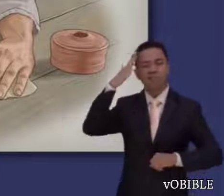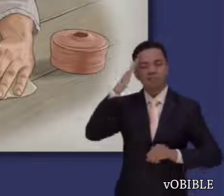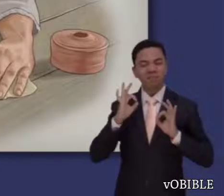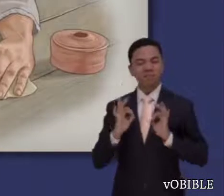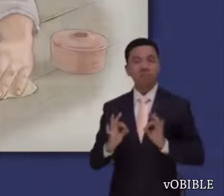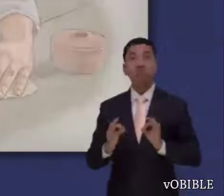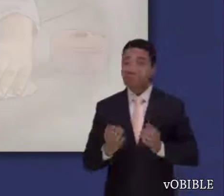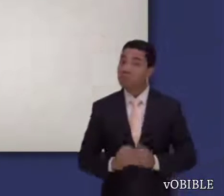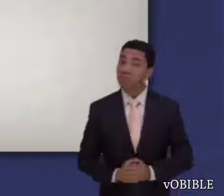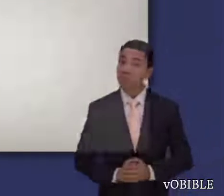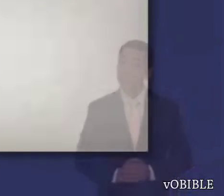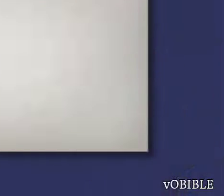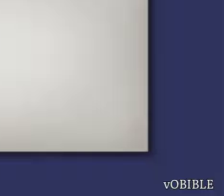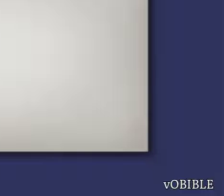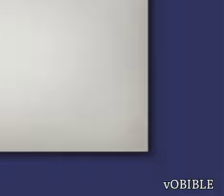escrevo."